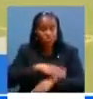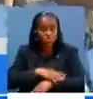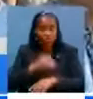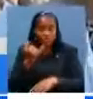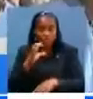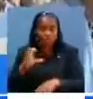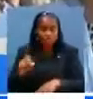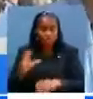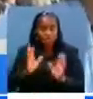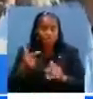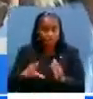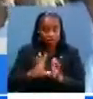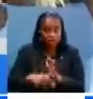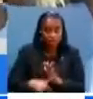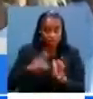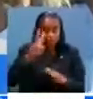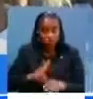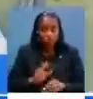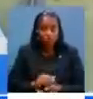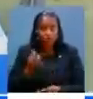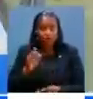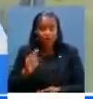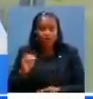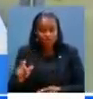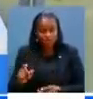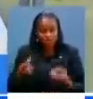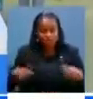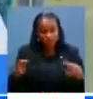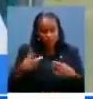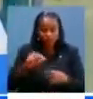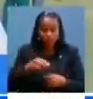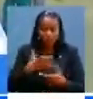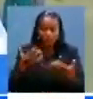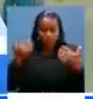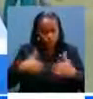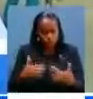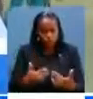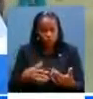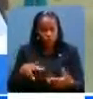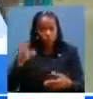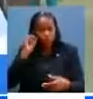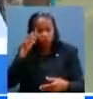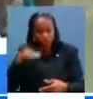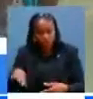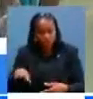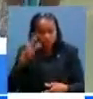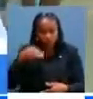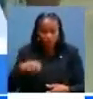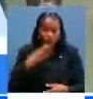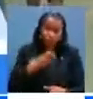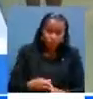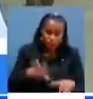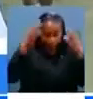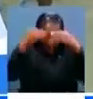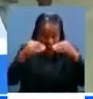tem projetos para a segunda fase. A campanha também permitiu-nos ouvir crianças e as crianças pediram-nos para lhes ensinarmos a